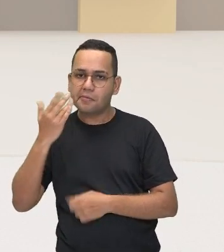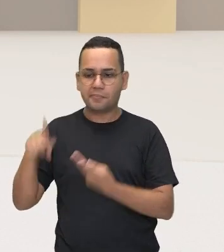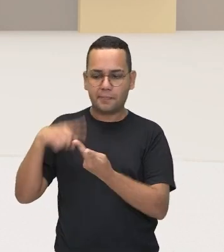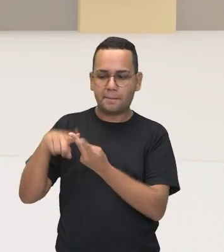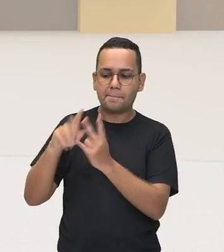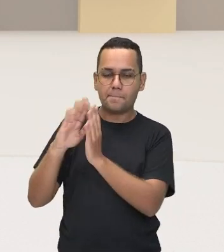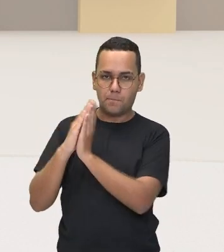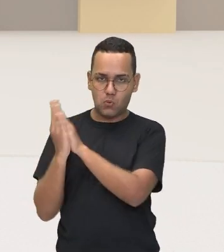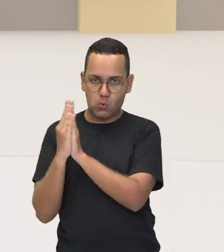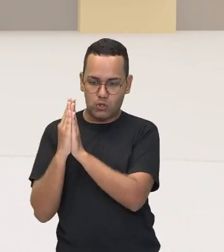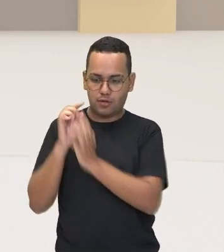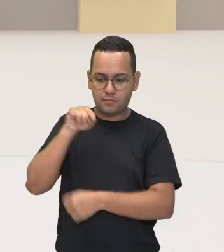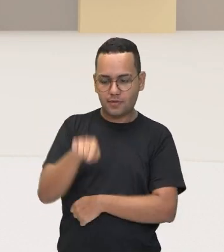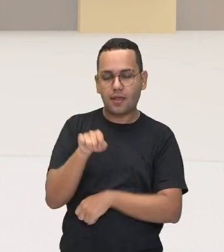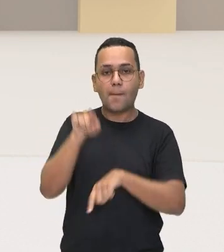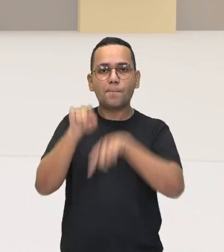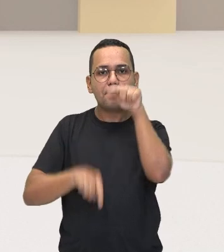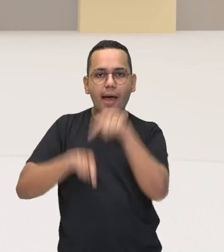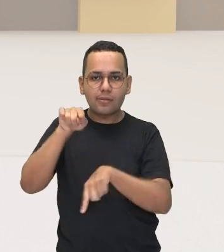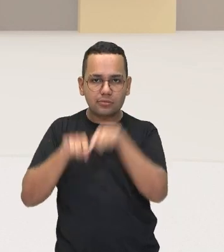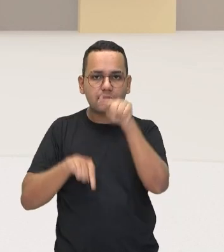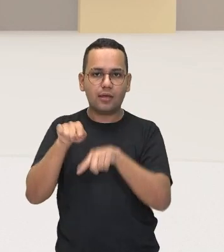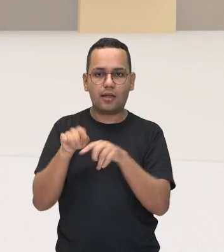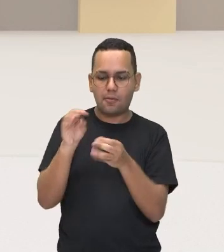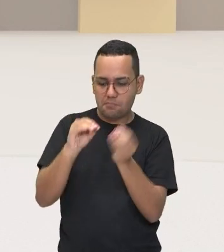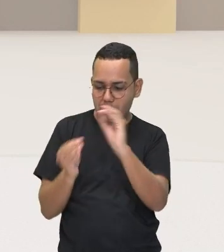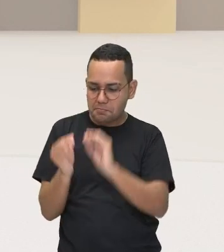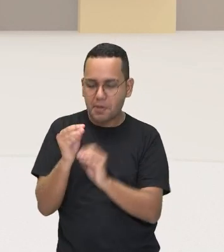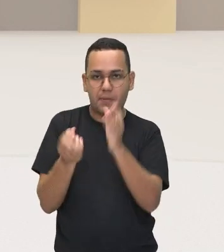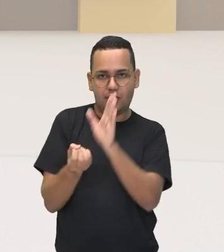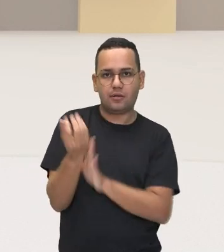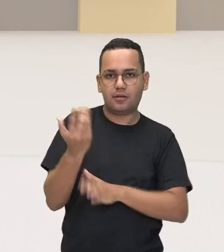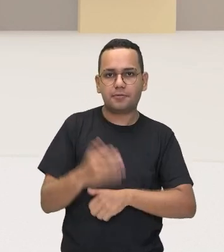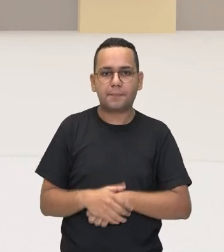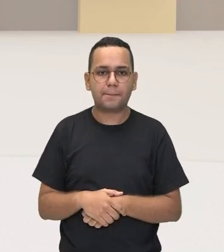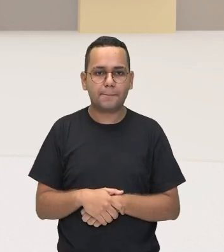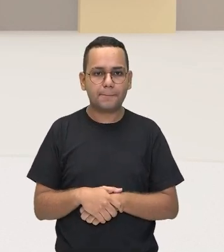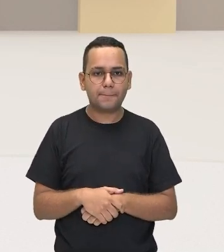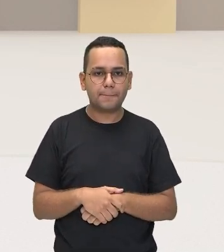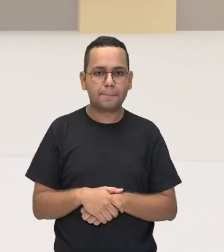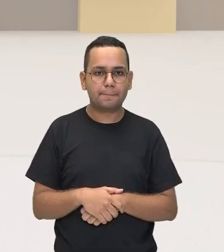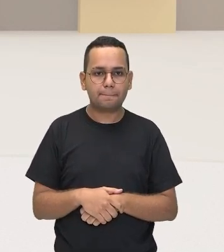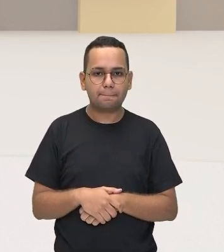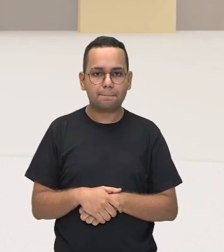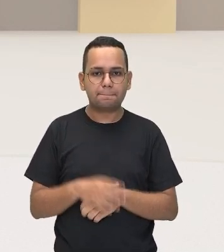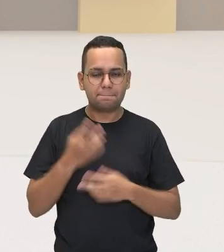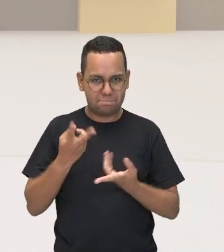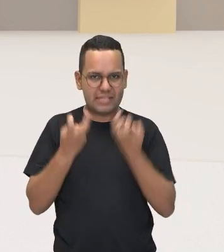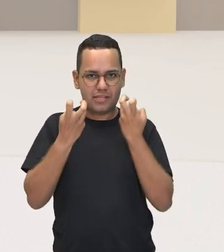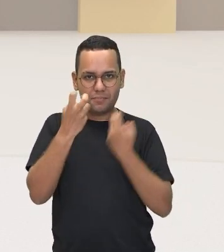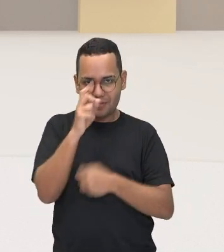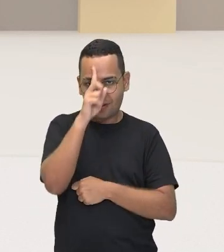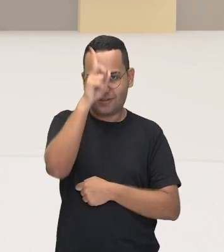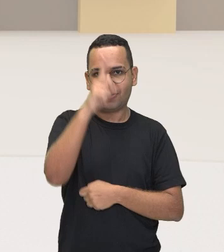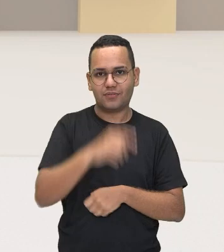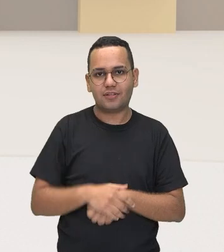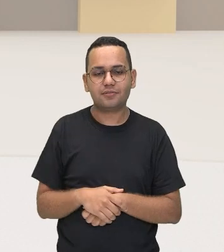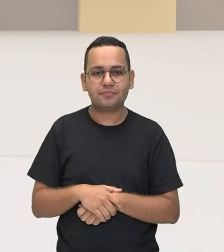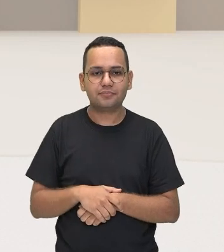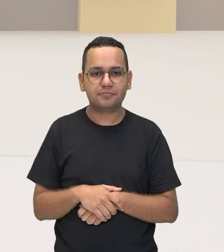Fabiane produz aí, coisas totalmente diferentes. Lembram lá mais uma vez que nós falamos da criatividade? Olha só, quantas formas